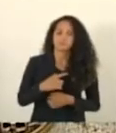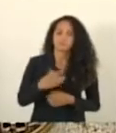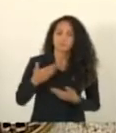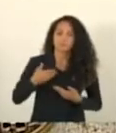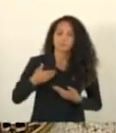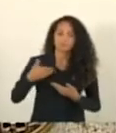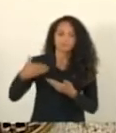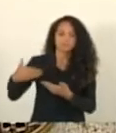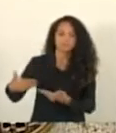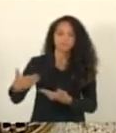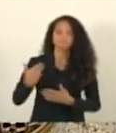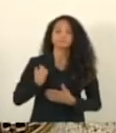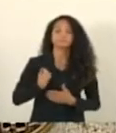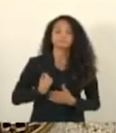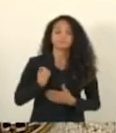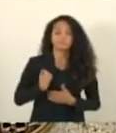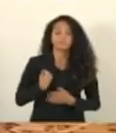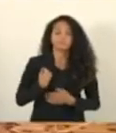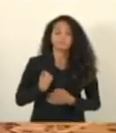nós fomos convidados a participar